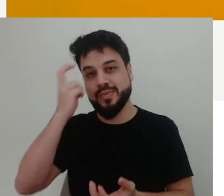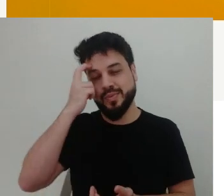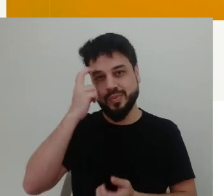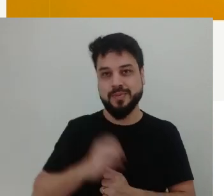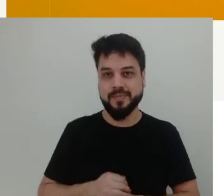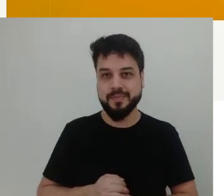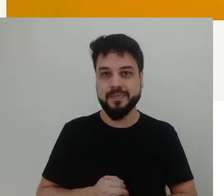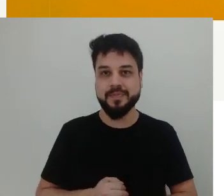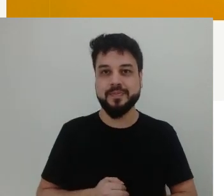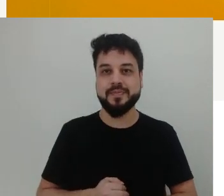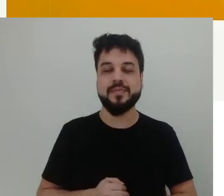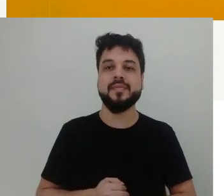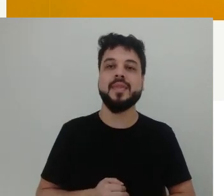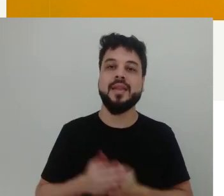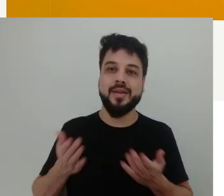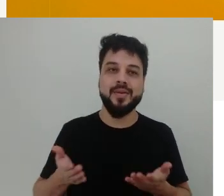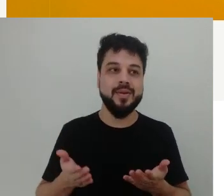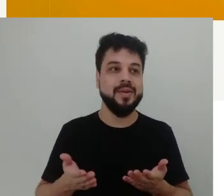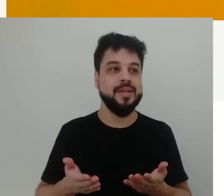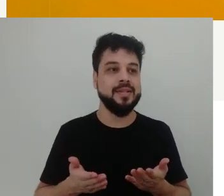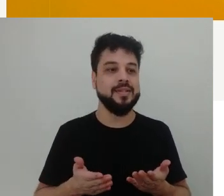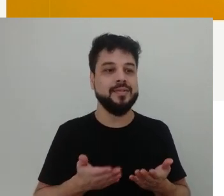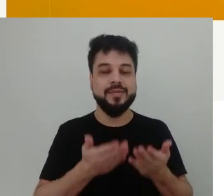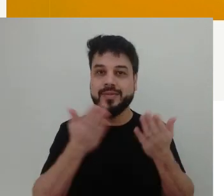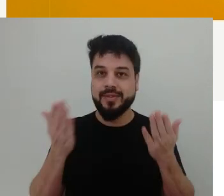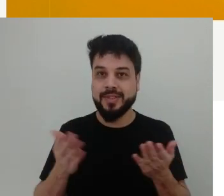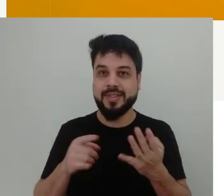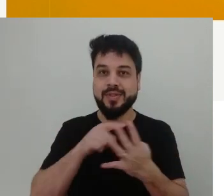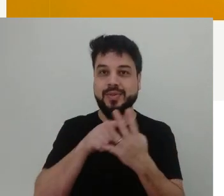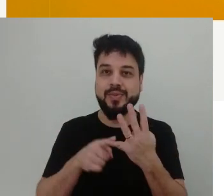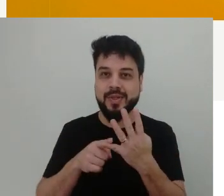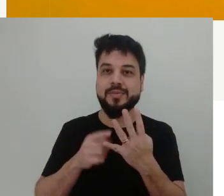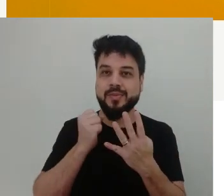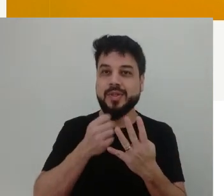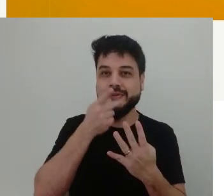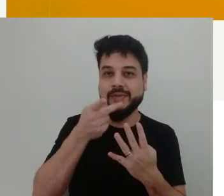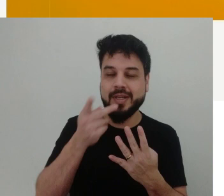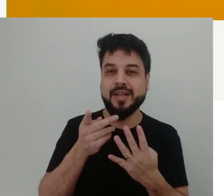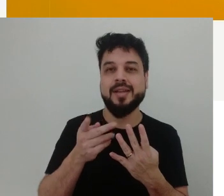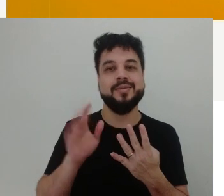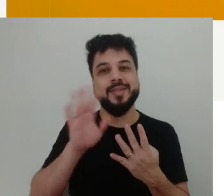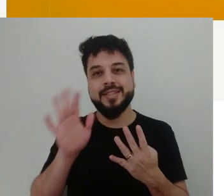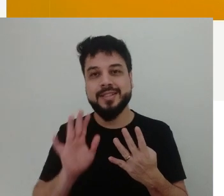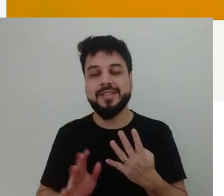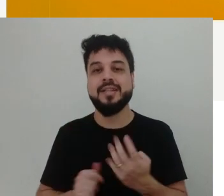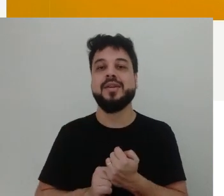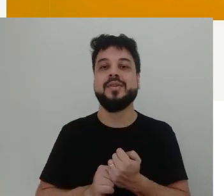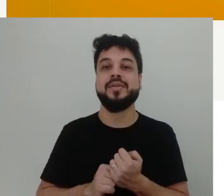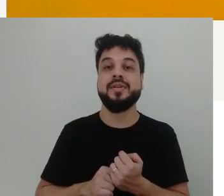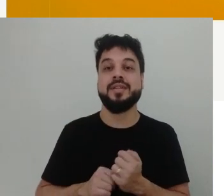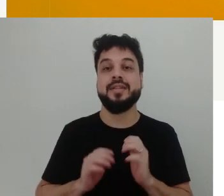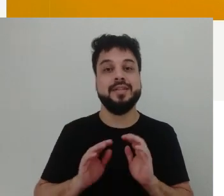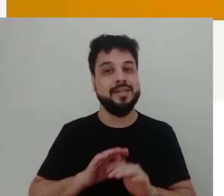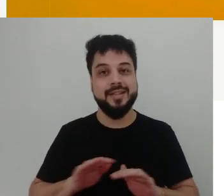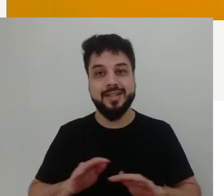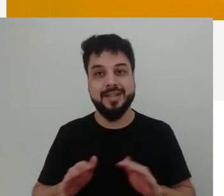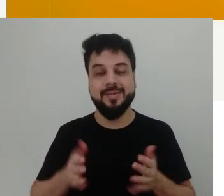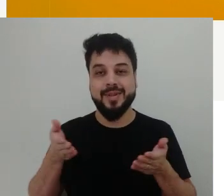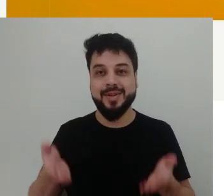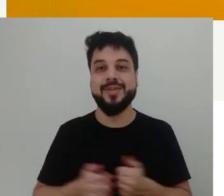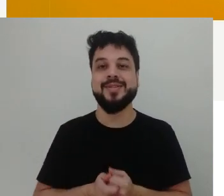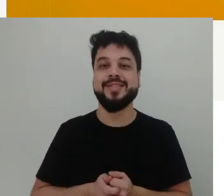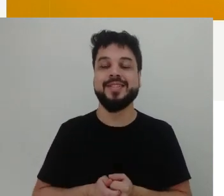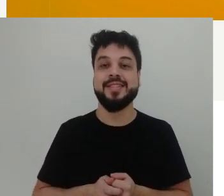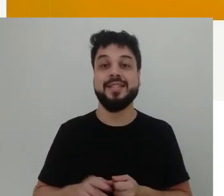usar os meus 20 segundos para pedir desculpas quando eu falei, brincando, que eu não falo espanhol porque nunca aprendi. Eu